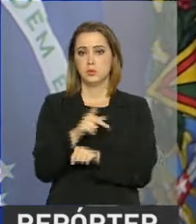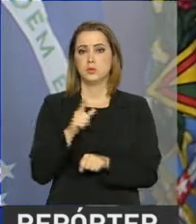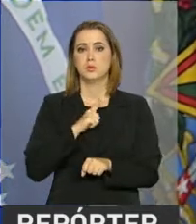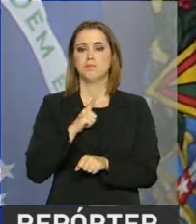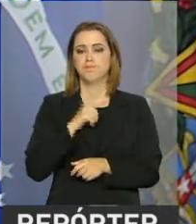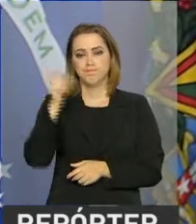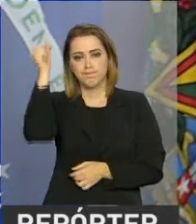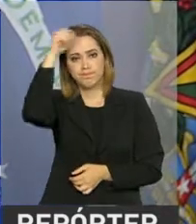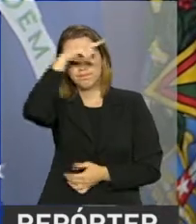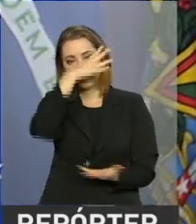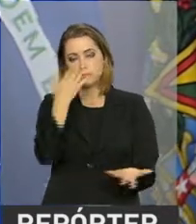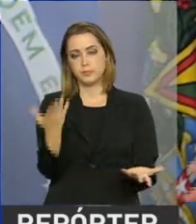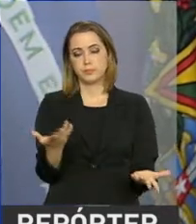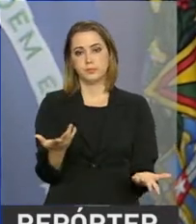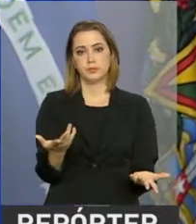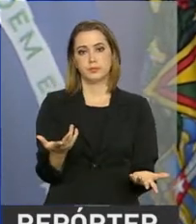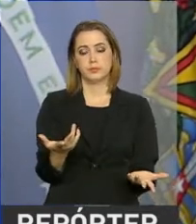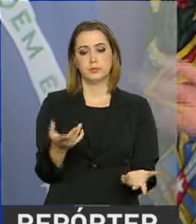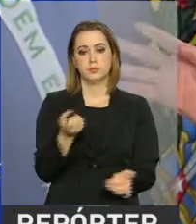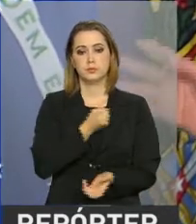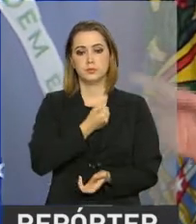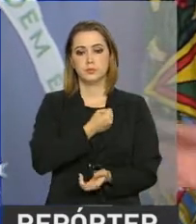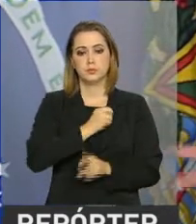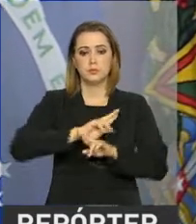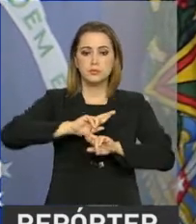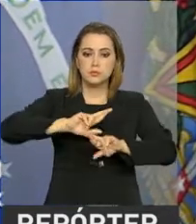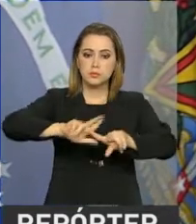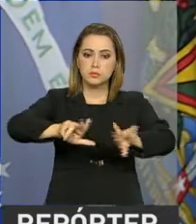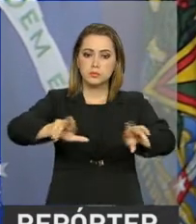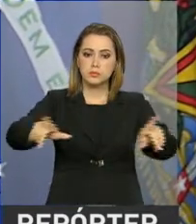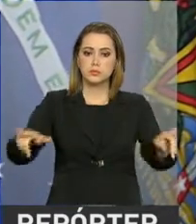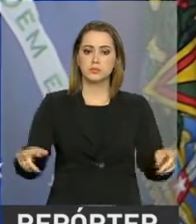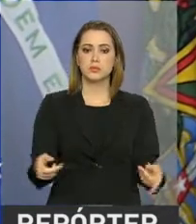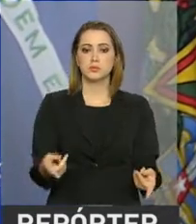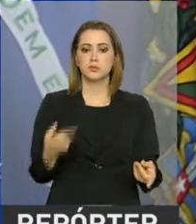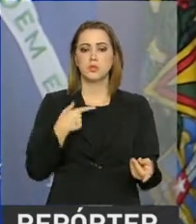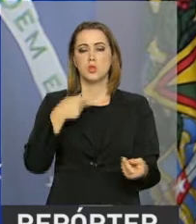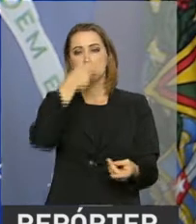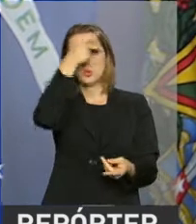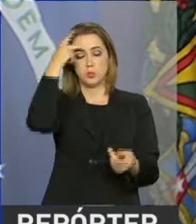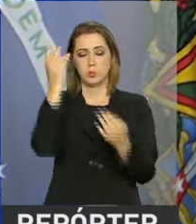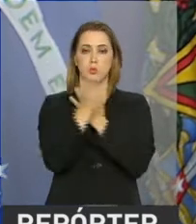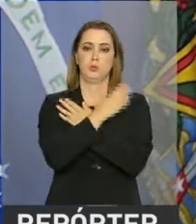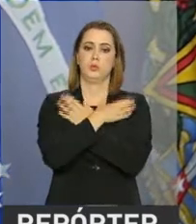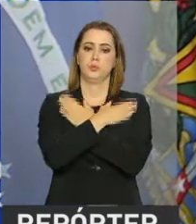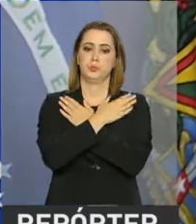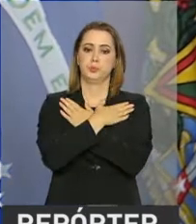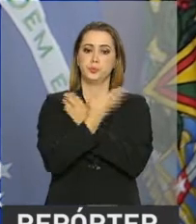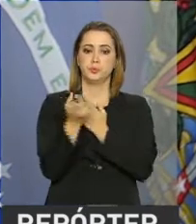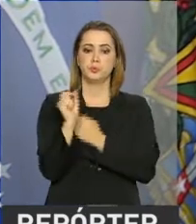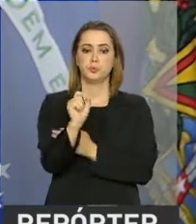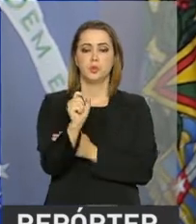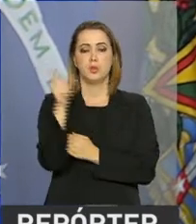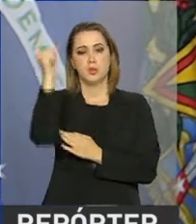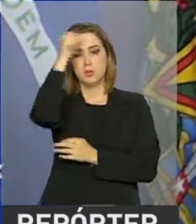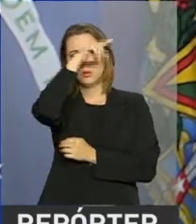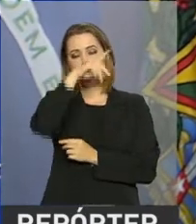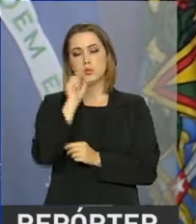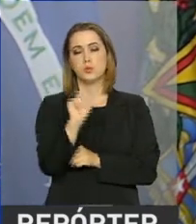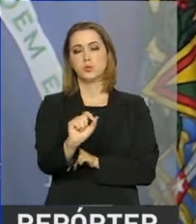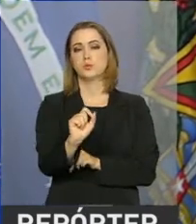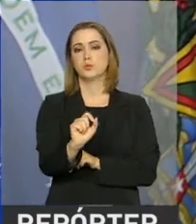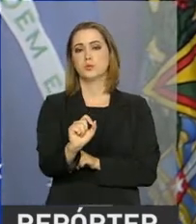difíceis a número infindável de desempregados é dificuldades muitas vezes de natureza